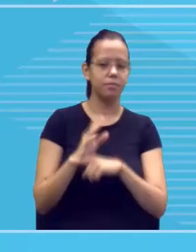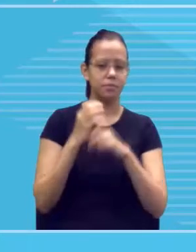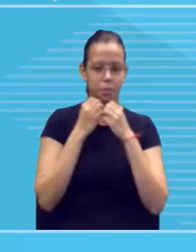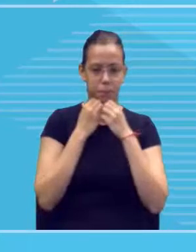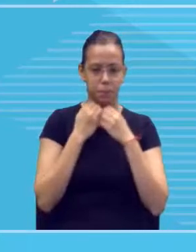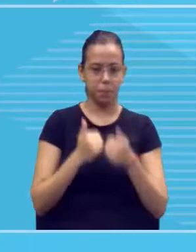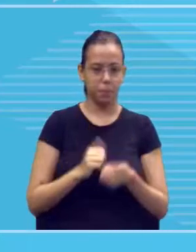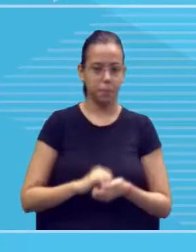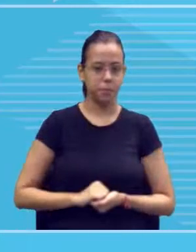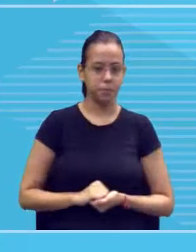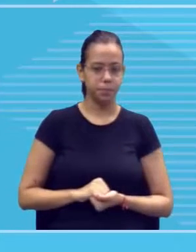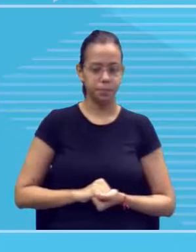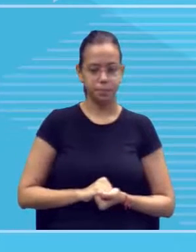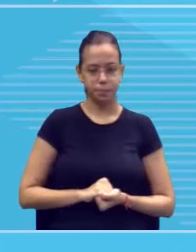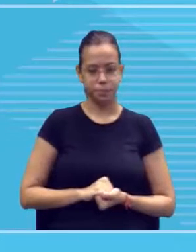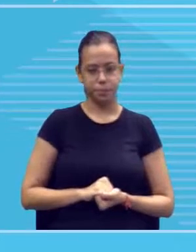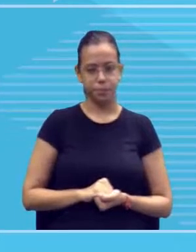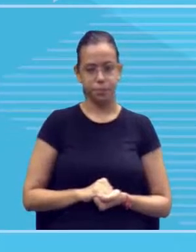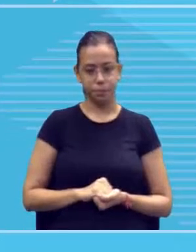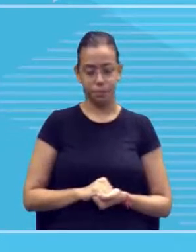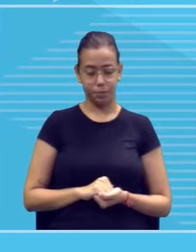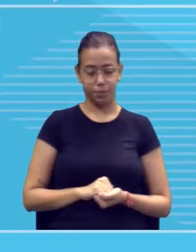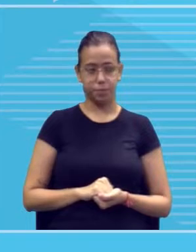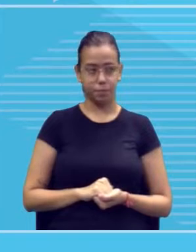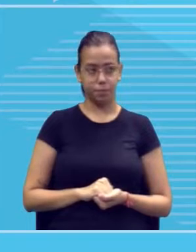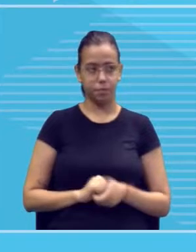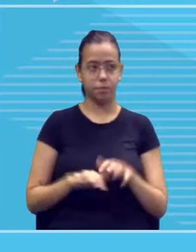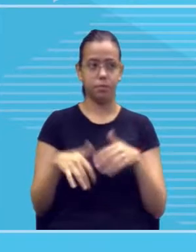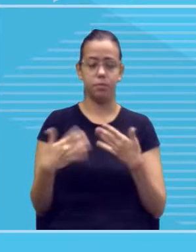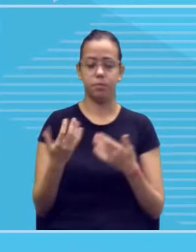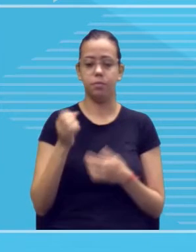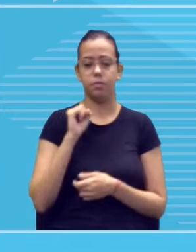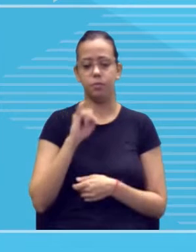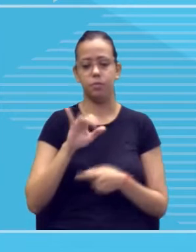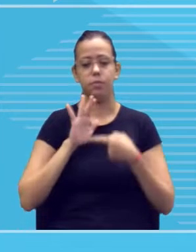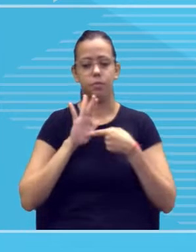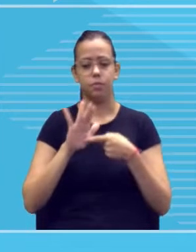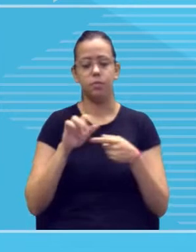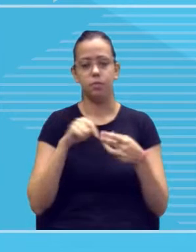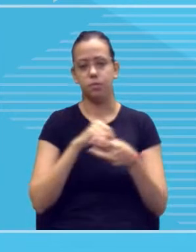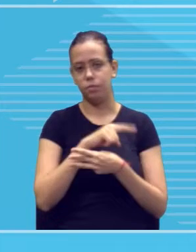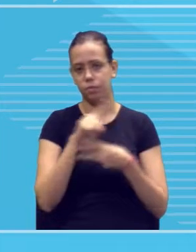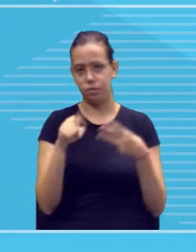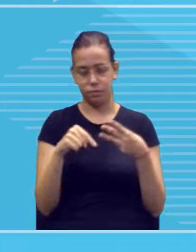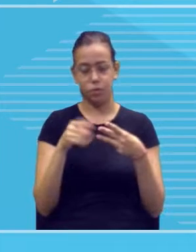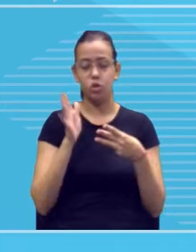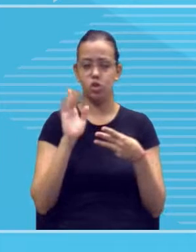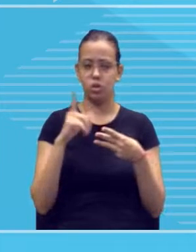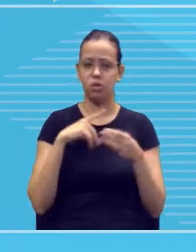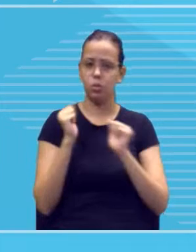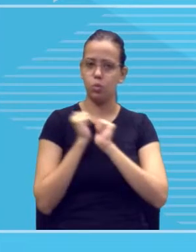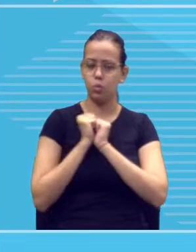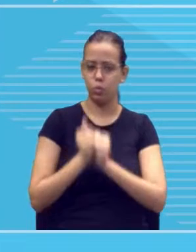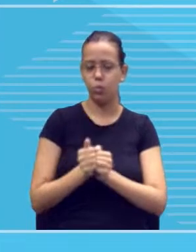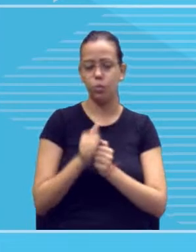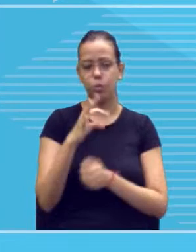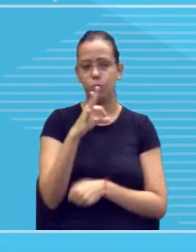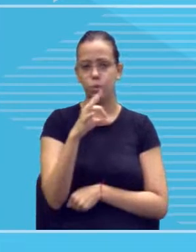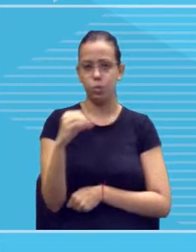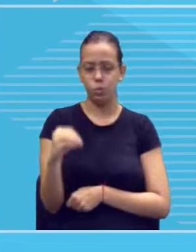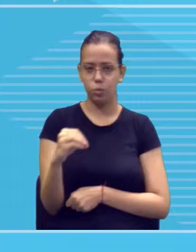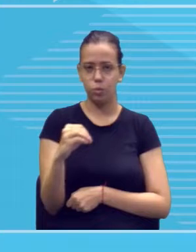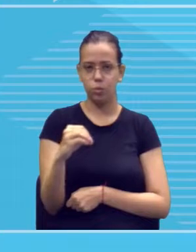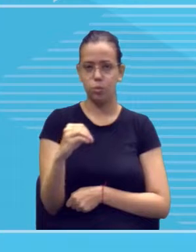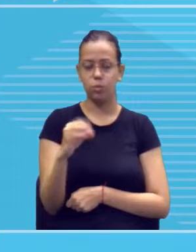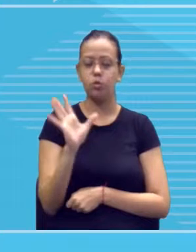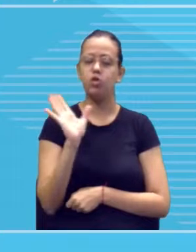ajudar então quando aparecerem esses três aqui ele já vem acompanhado do tio ele já vem